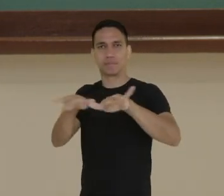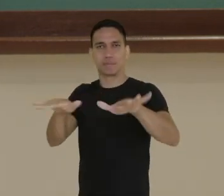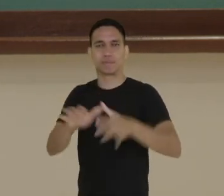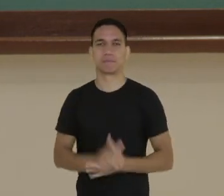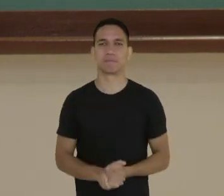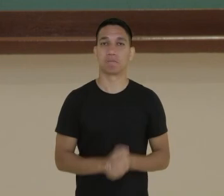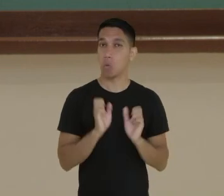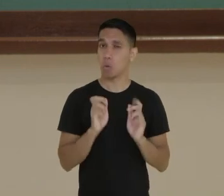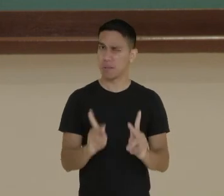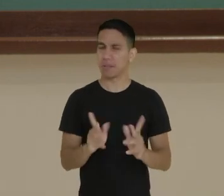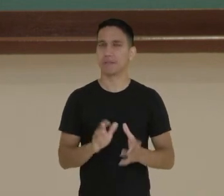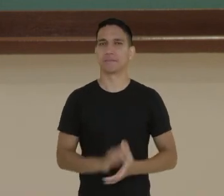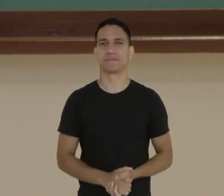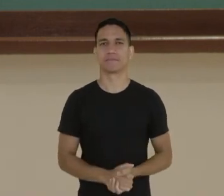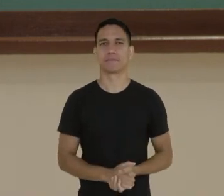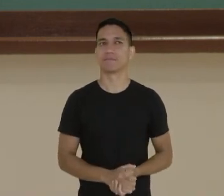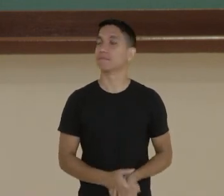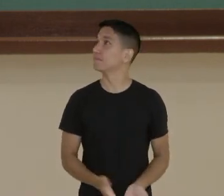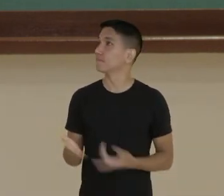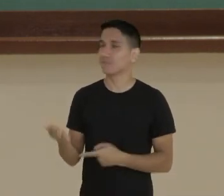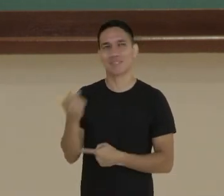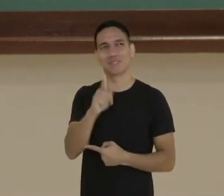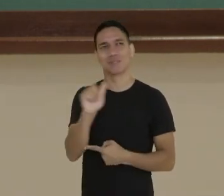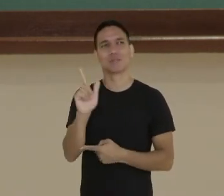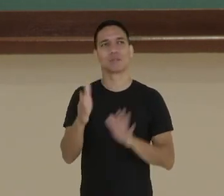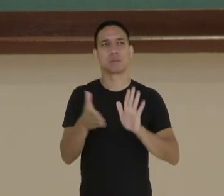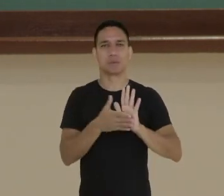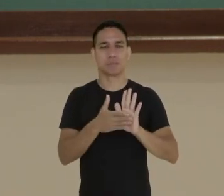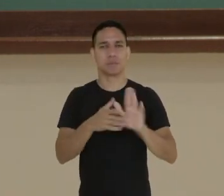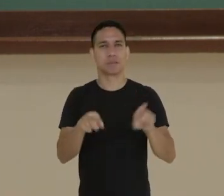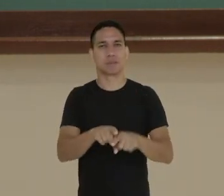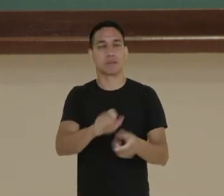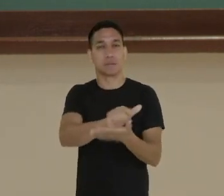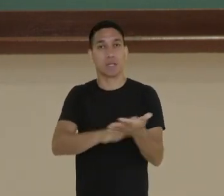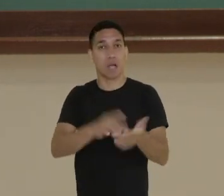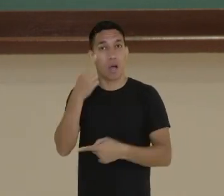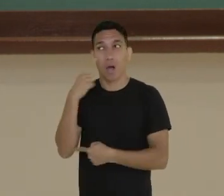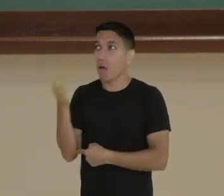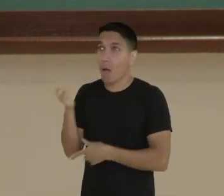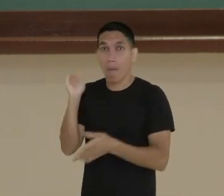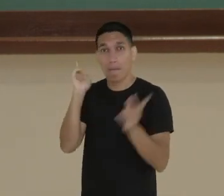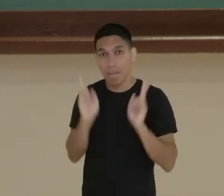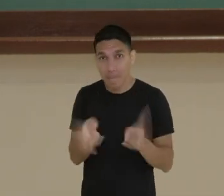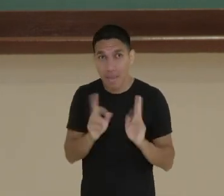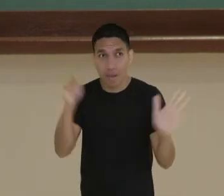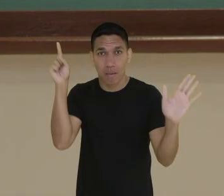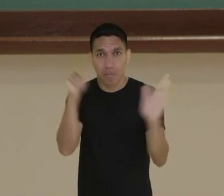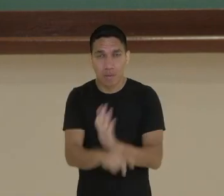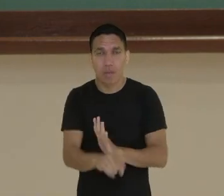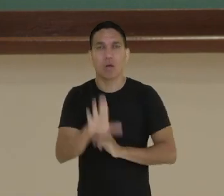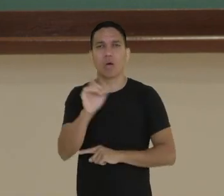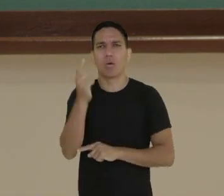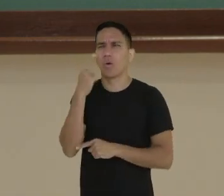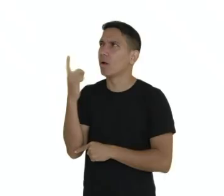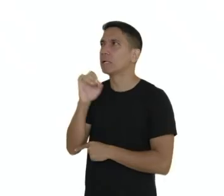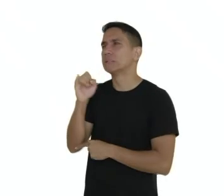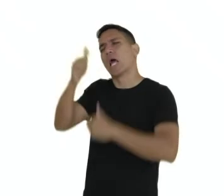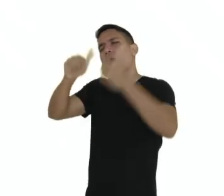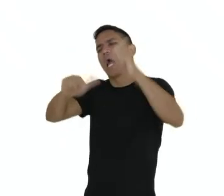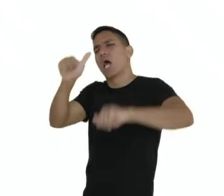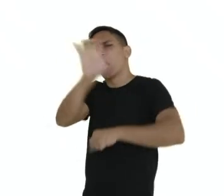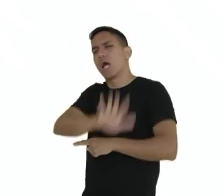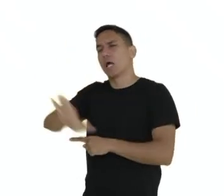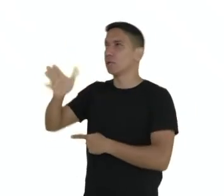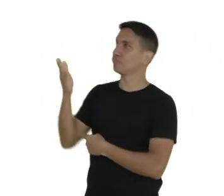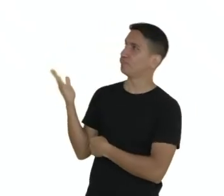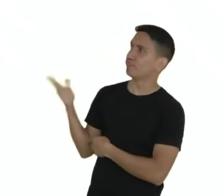elétrica, beleza? Mais uma aqui, ó. Vejam, a mesma pergunta, né? Se você fosse analisar